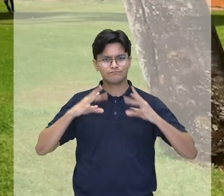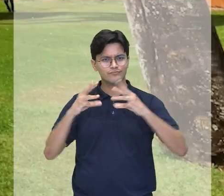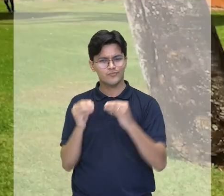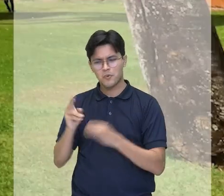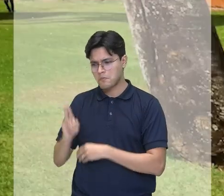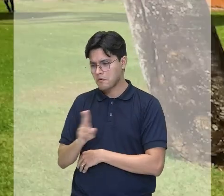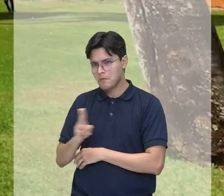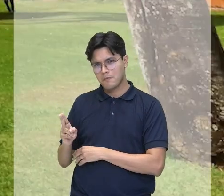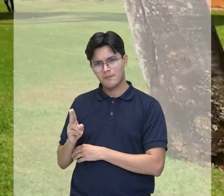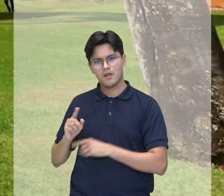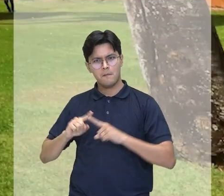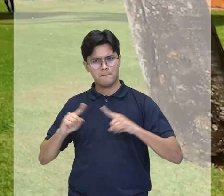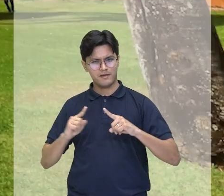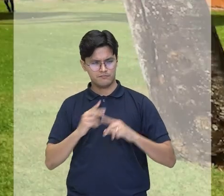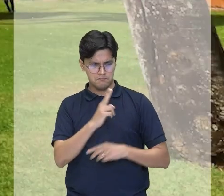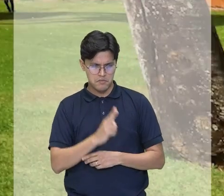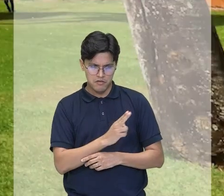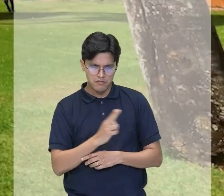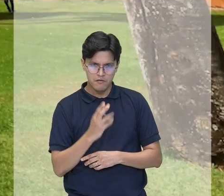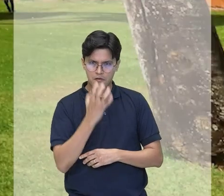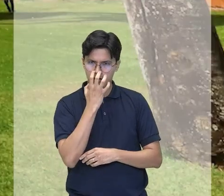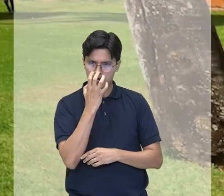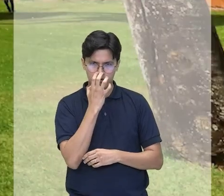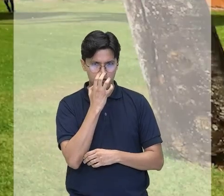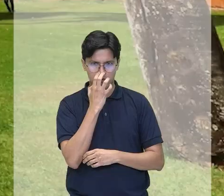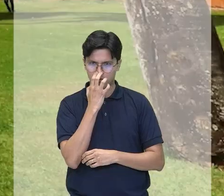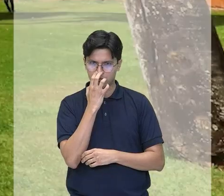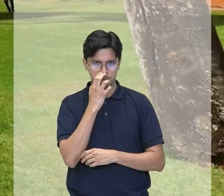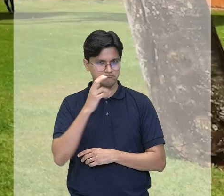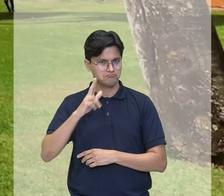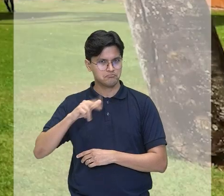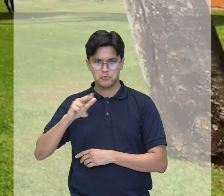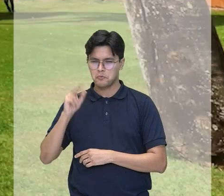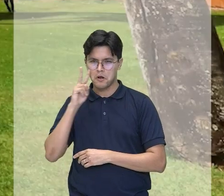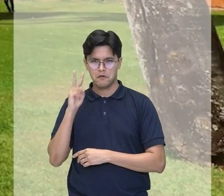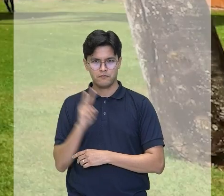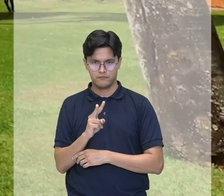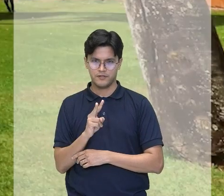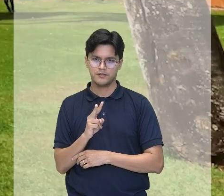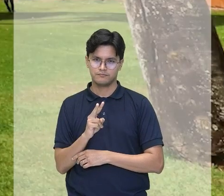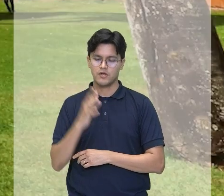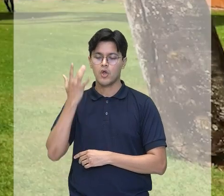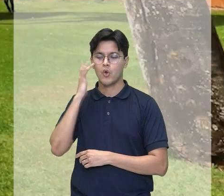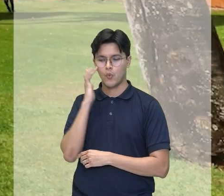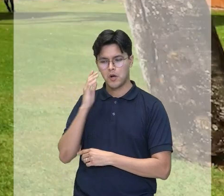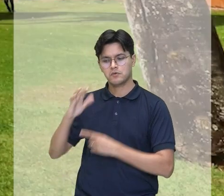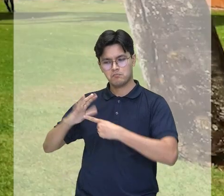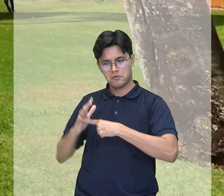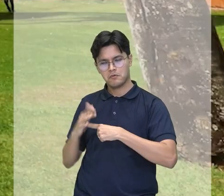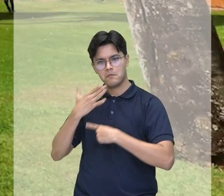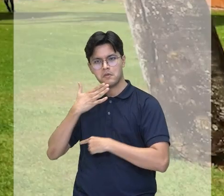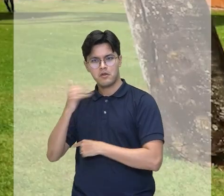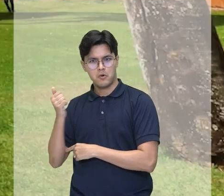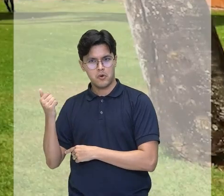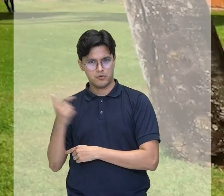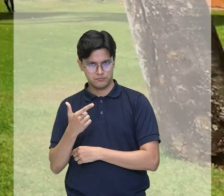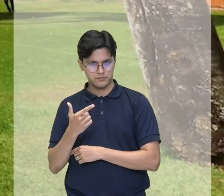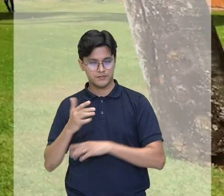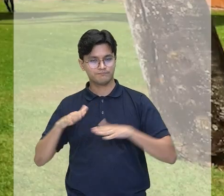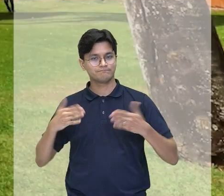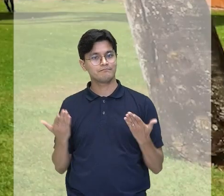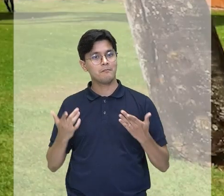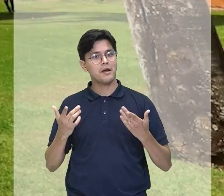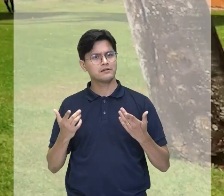é que eu nunca ouvi dizer. Eu acho cachorro muito melhor do que motor. É, mas quem vai ficar engraçado sou eu,